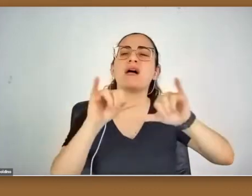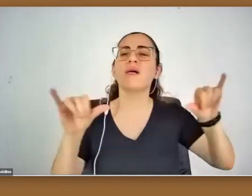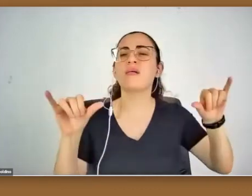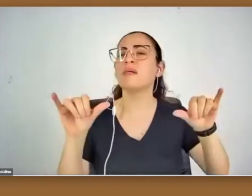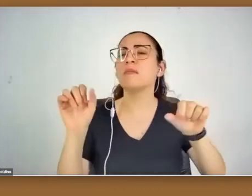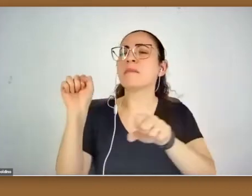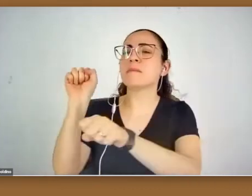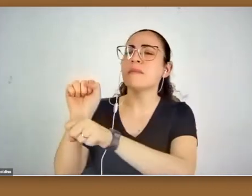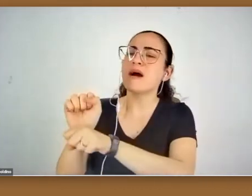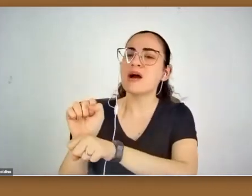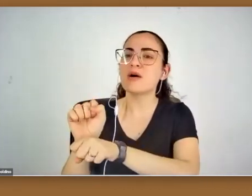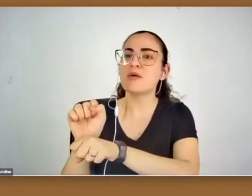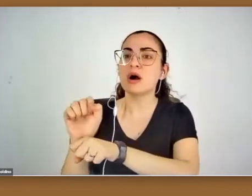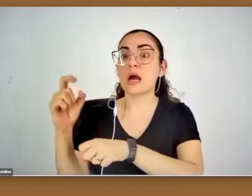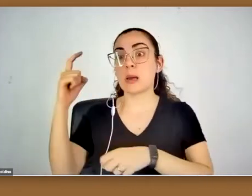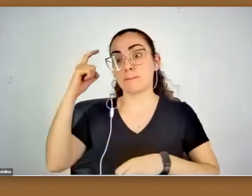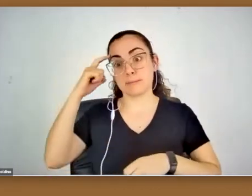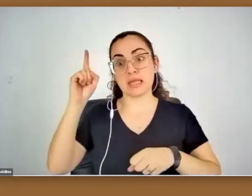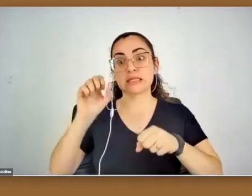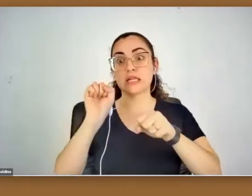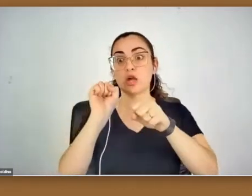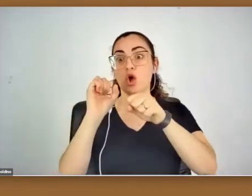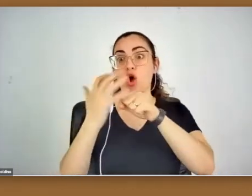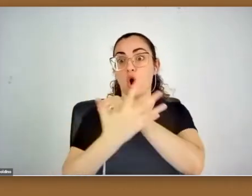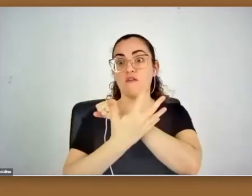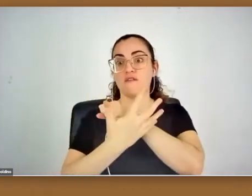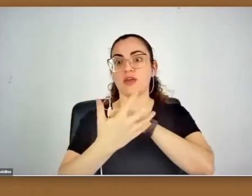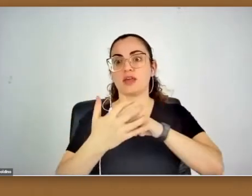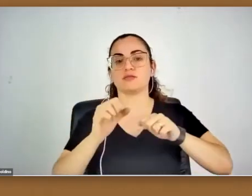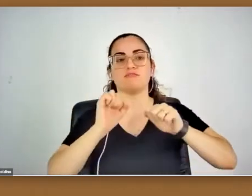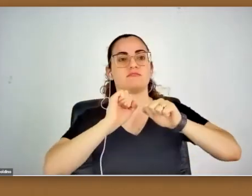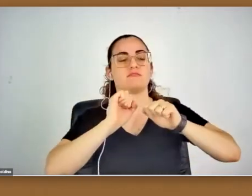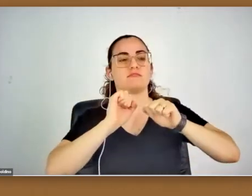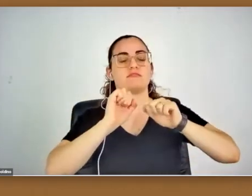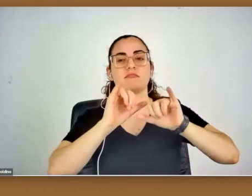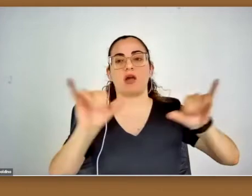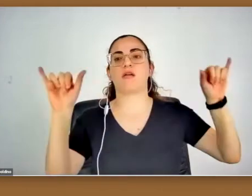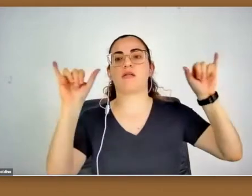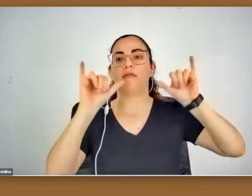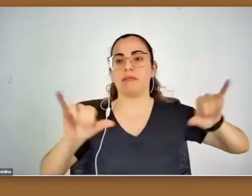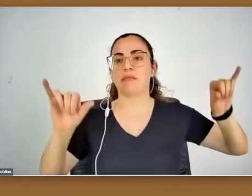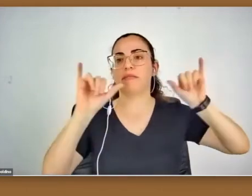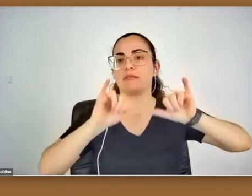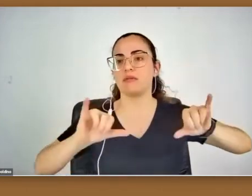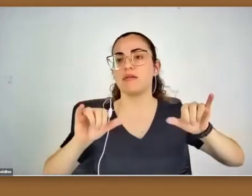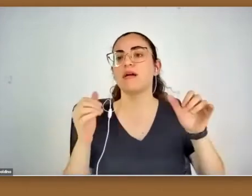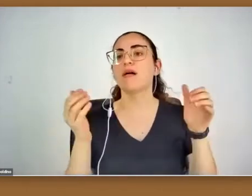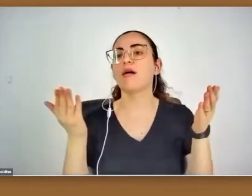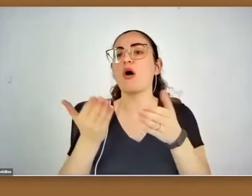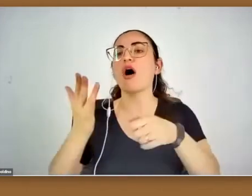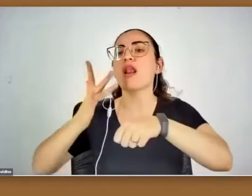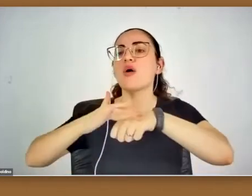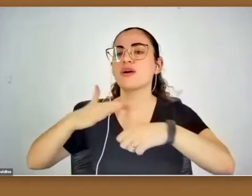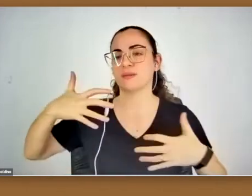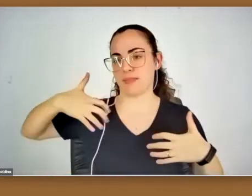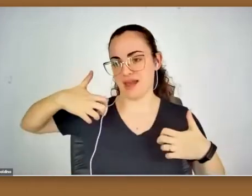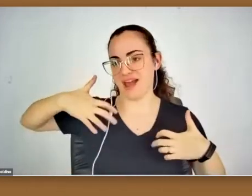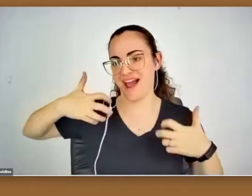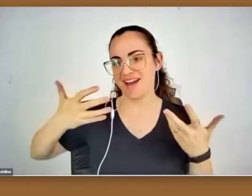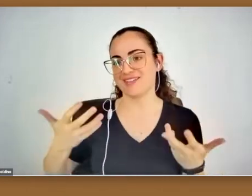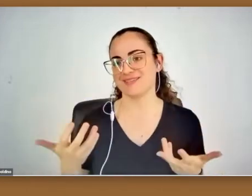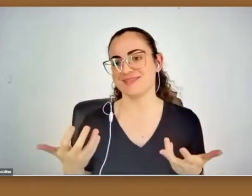que é uma pandemia. Agora a gente tem, né, a monkeypox, que eles chamam, né, de varíola dos macacos, que não é um